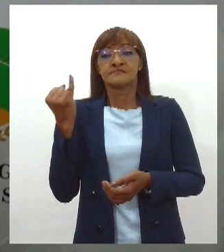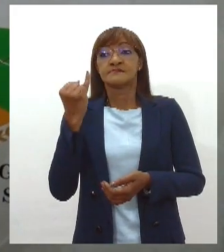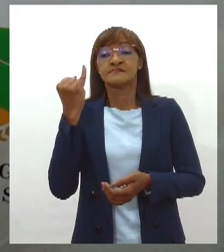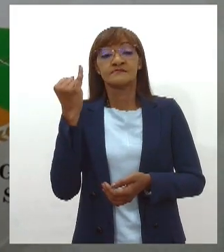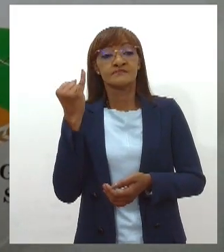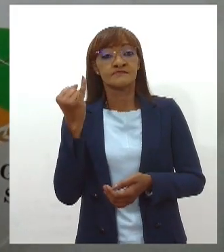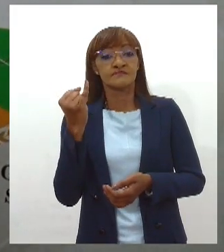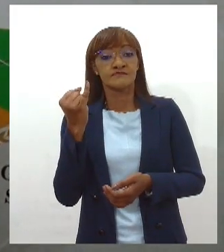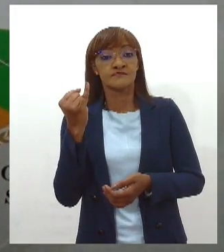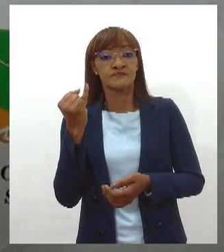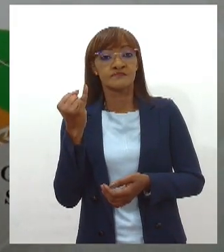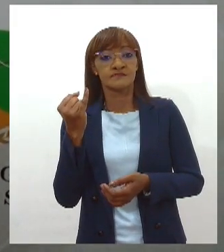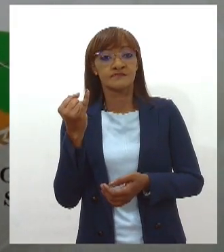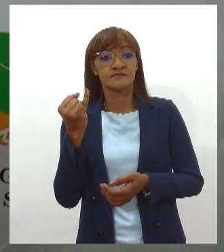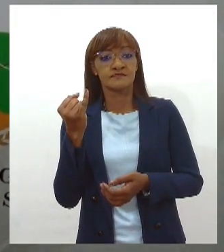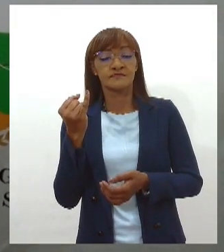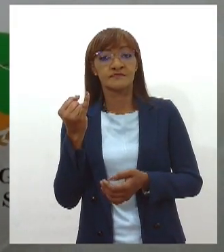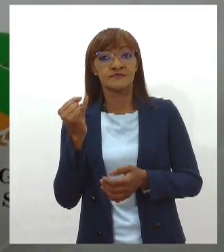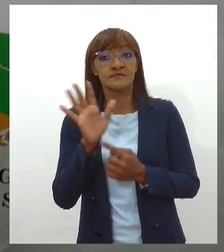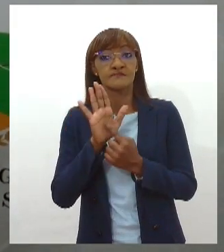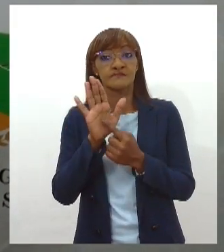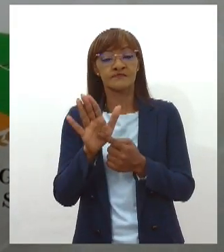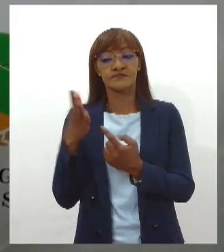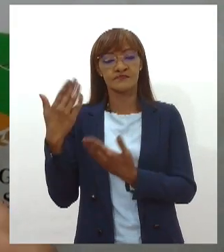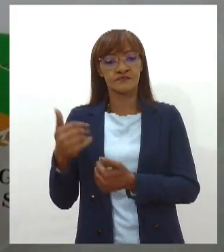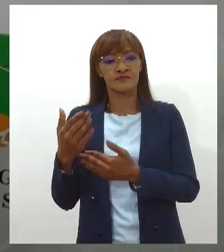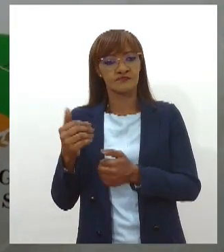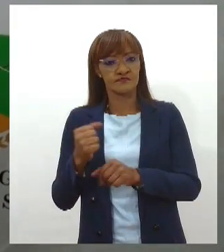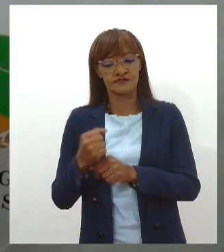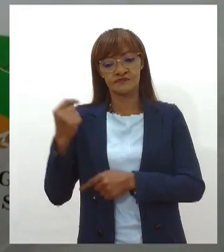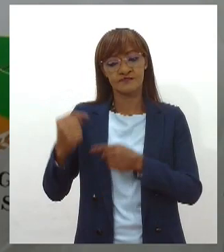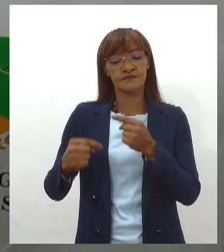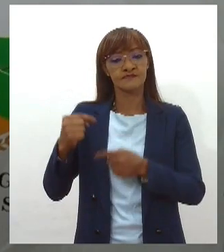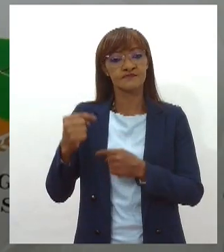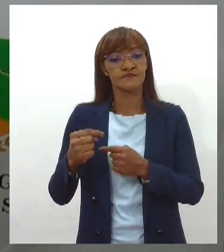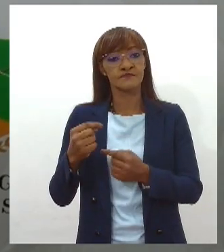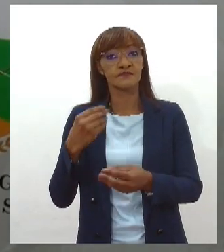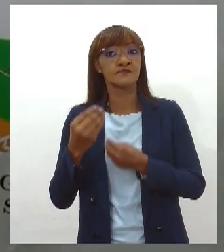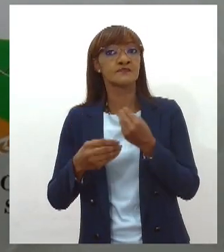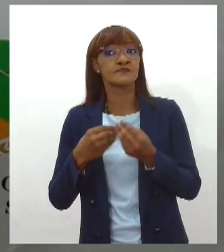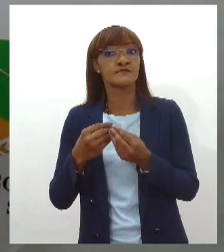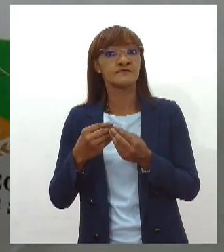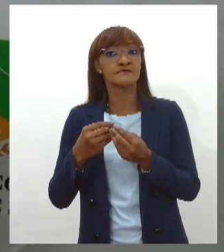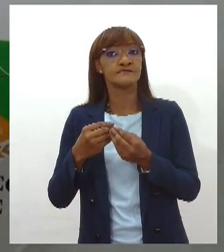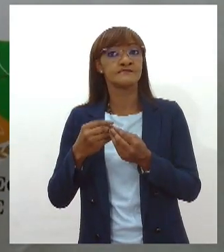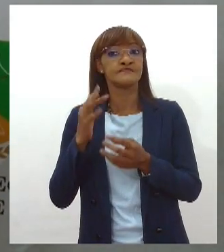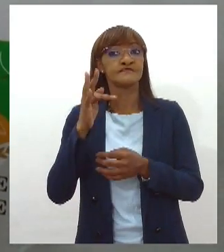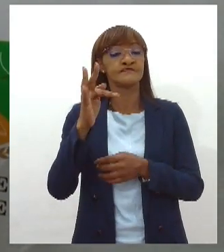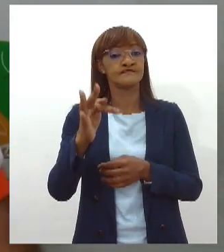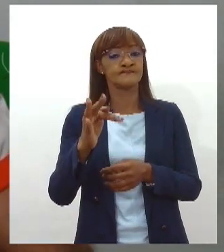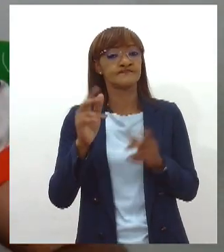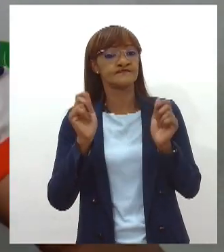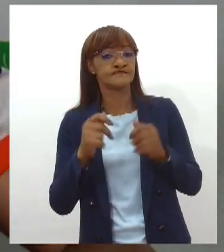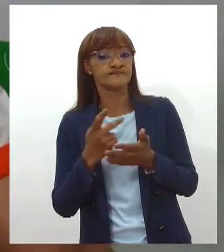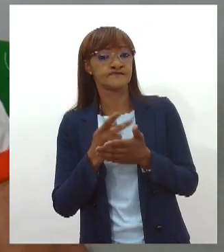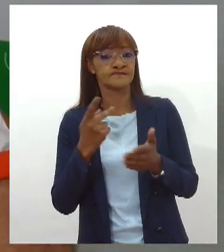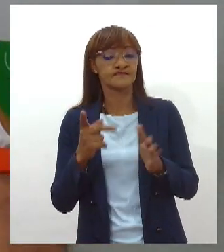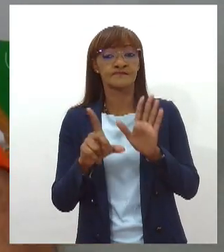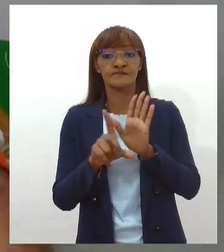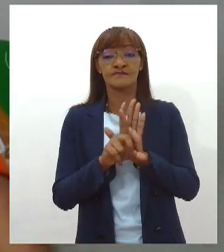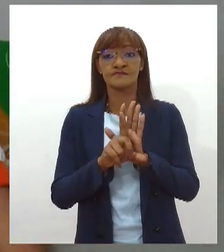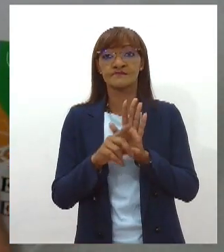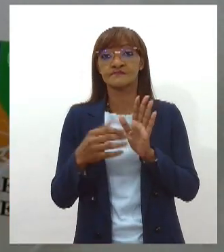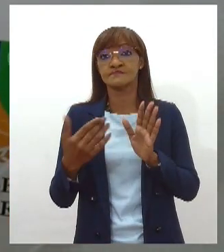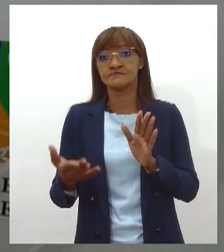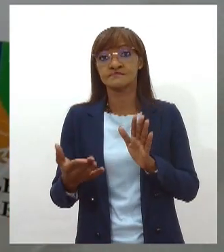a política, né, o que eles podem fazer nas suas gerações futuras em relação a direitos, a deveres, a como o